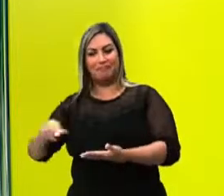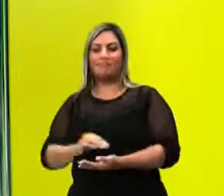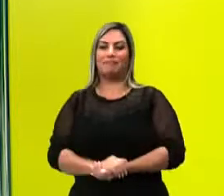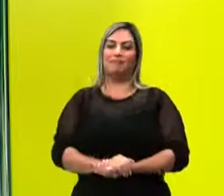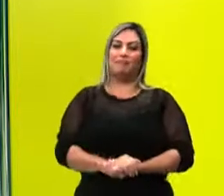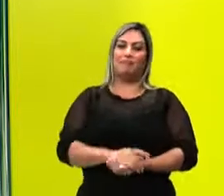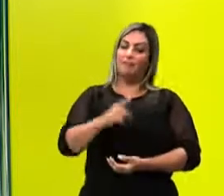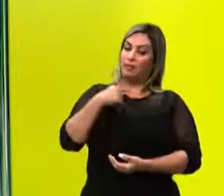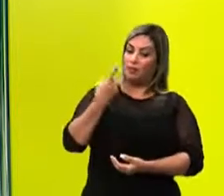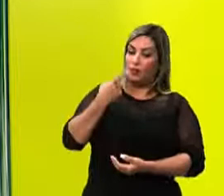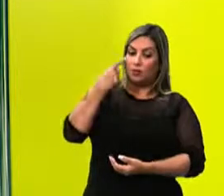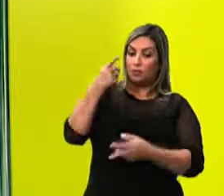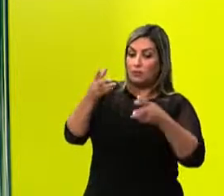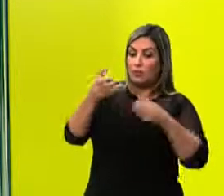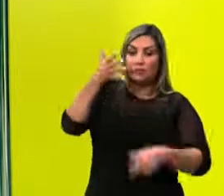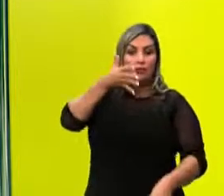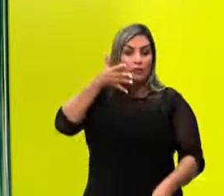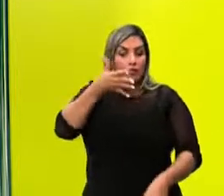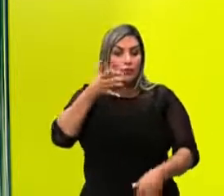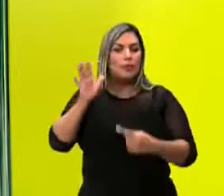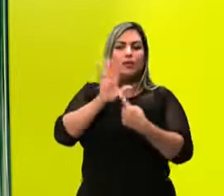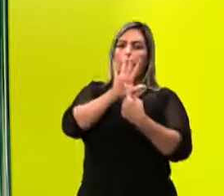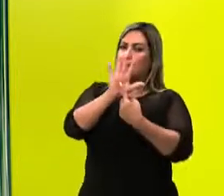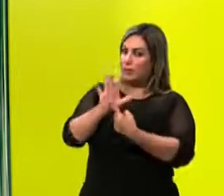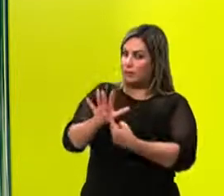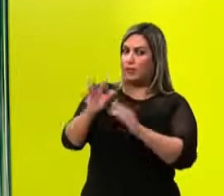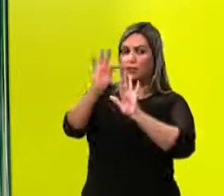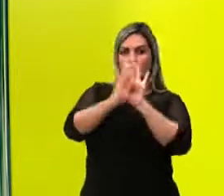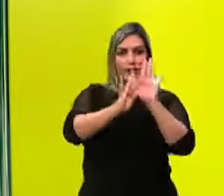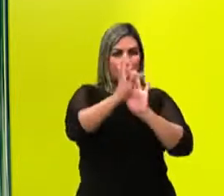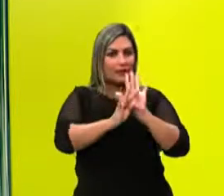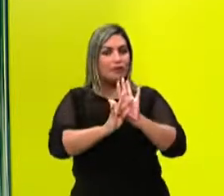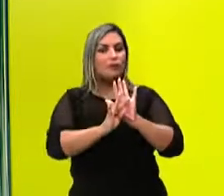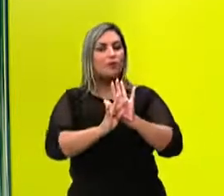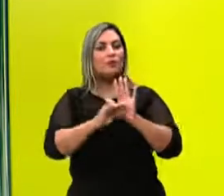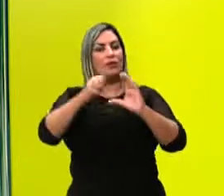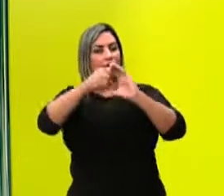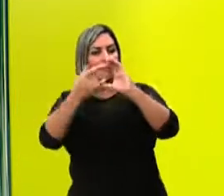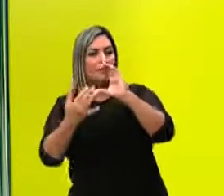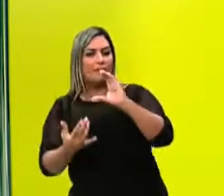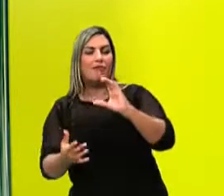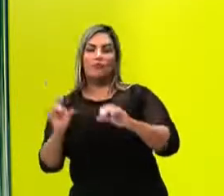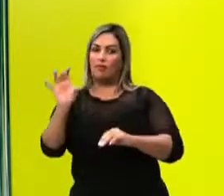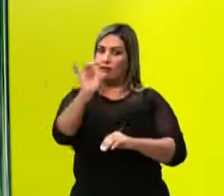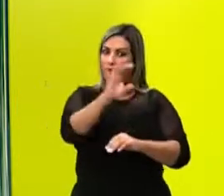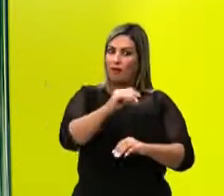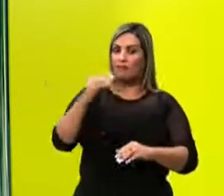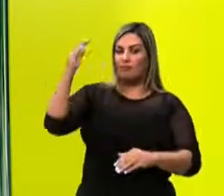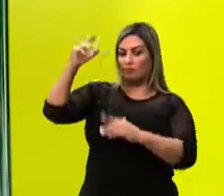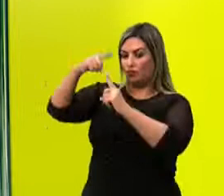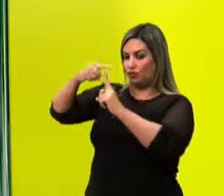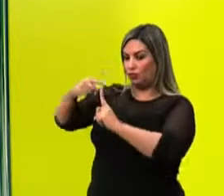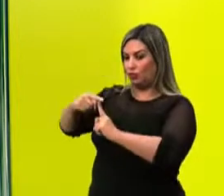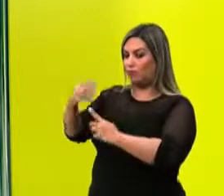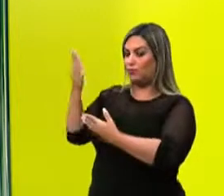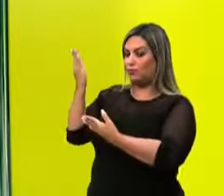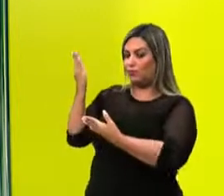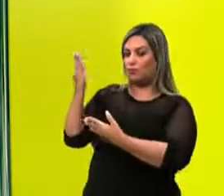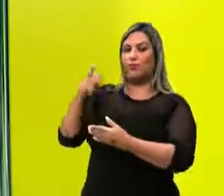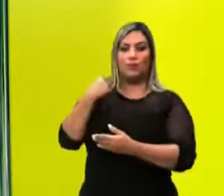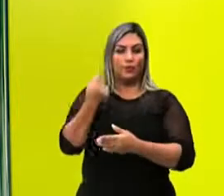percebermos esses discursos ou a apresentação de textos, né, que caracteriza cada uma dessas modalidades, e nós